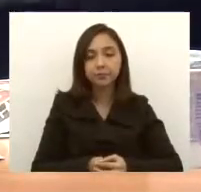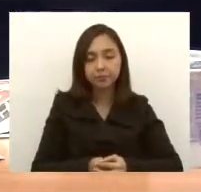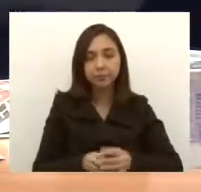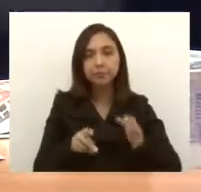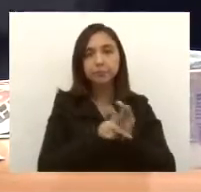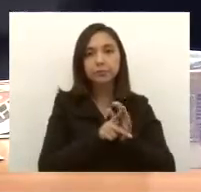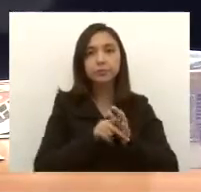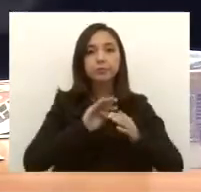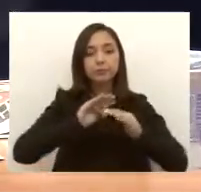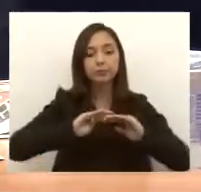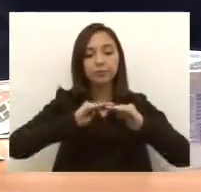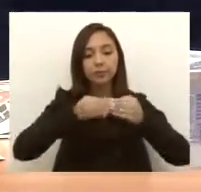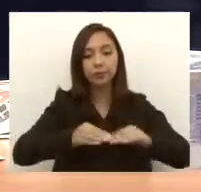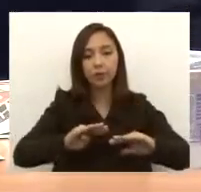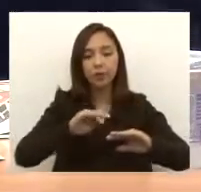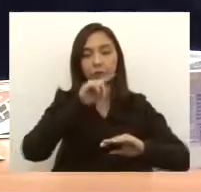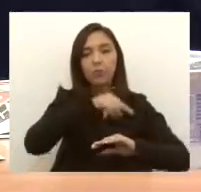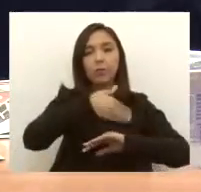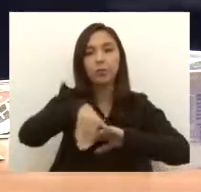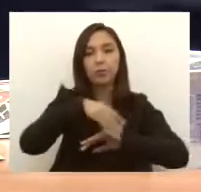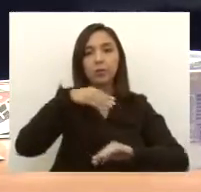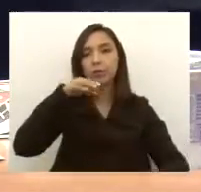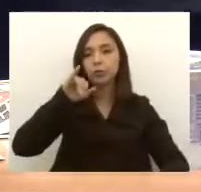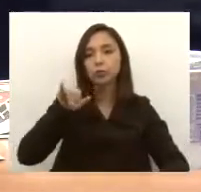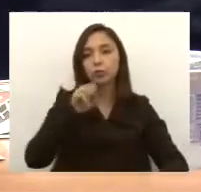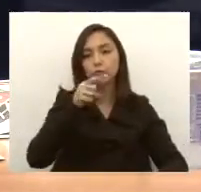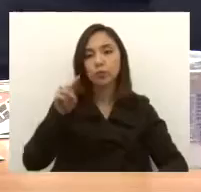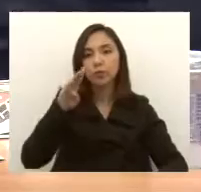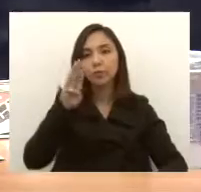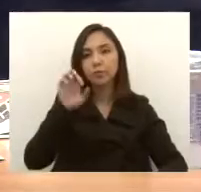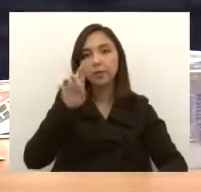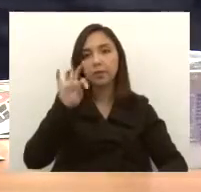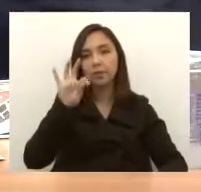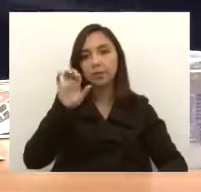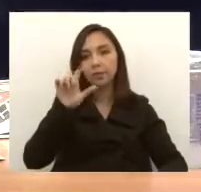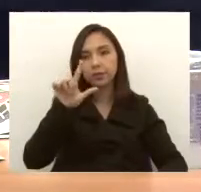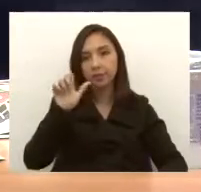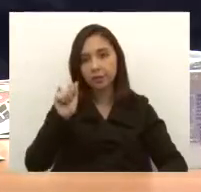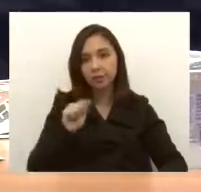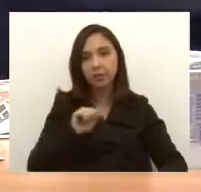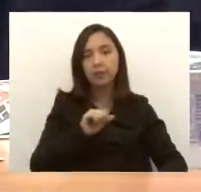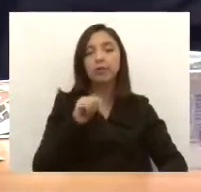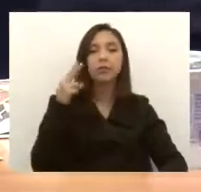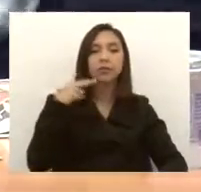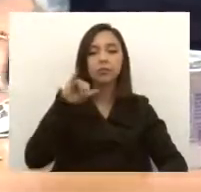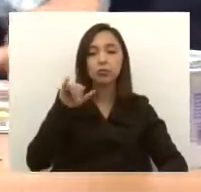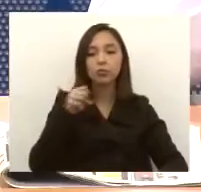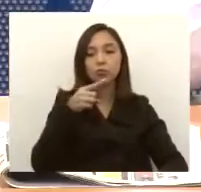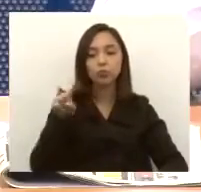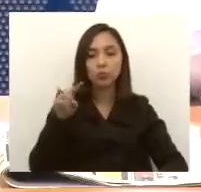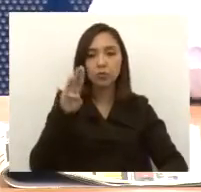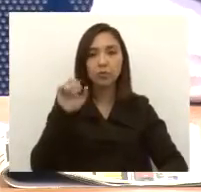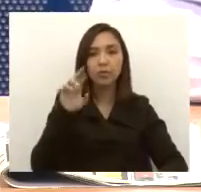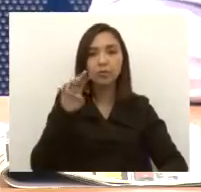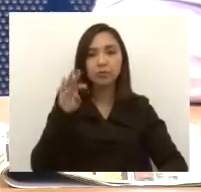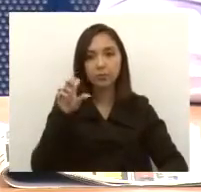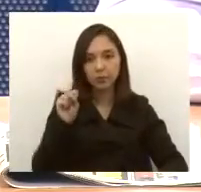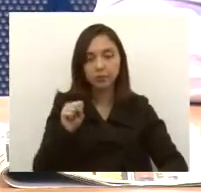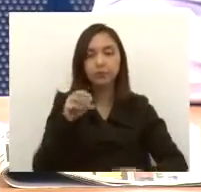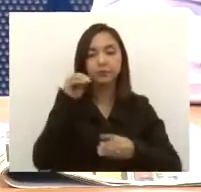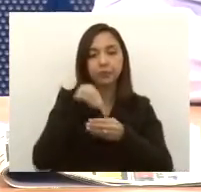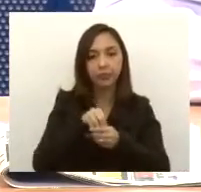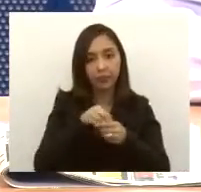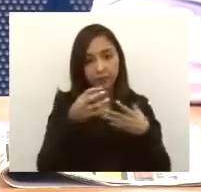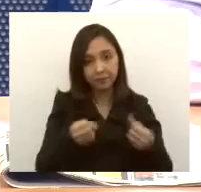restituição de lombada na rua João Bertelli, em frente ao número 209, na Vila Baus. Ator João Barbosa. Em discussão, encerrada a discussão. Em votação, os